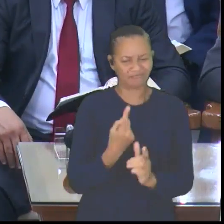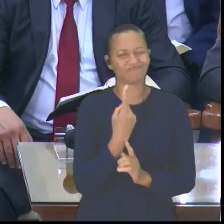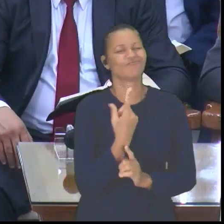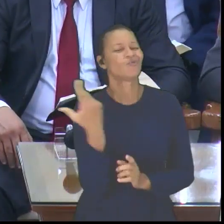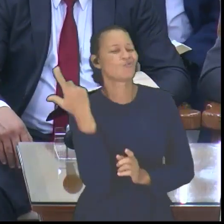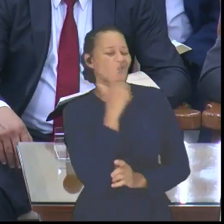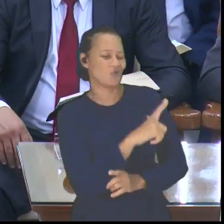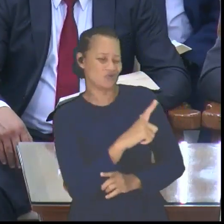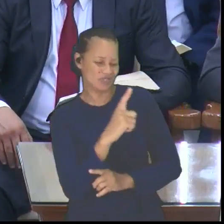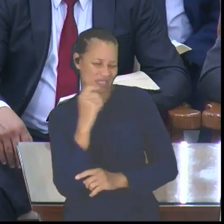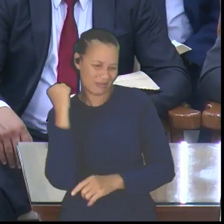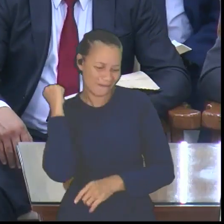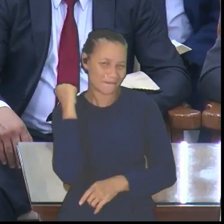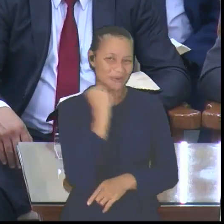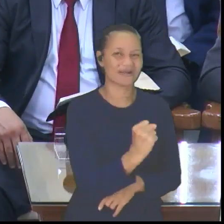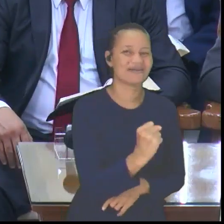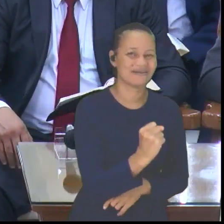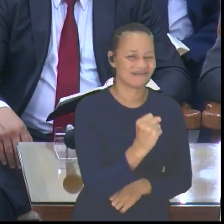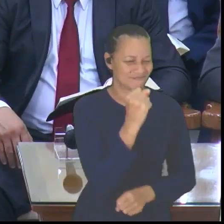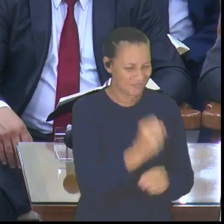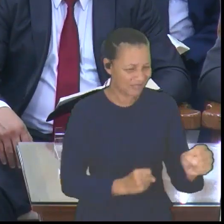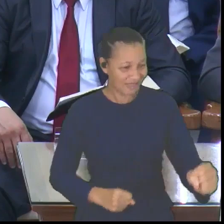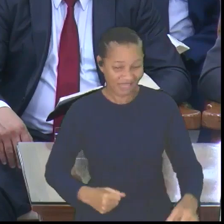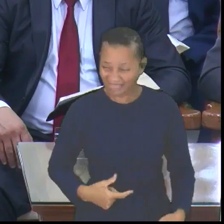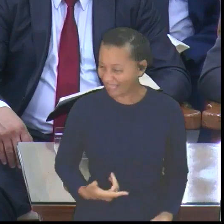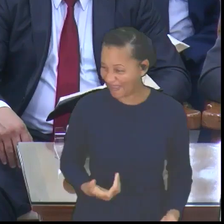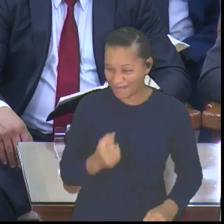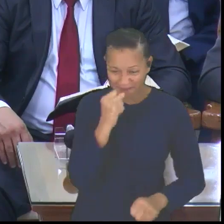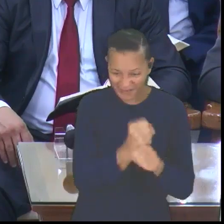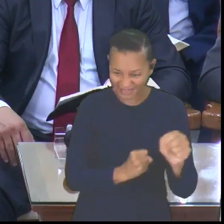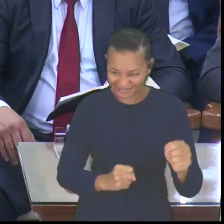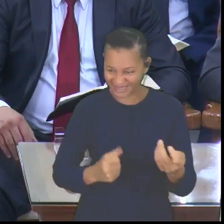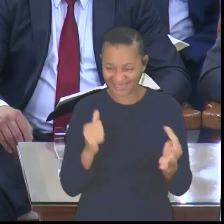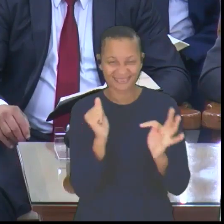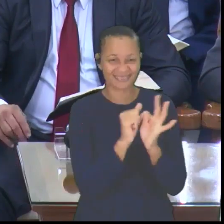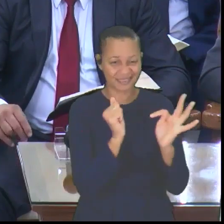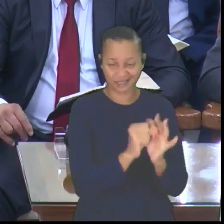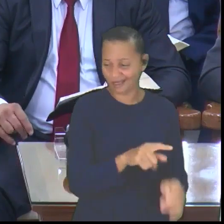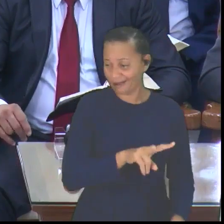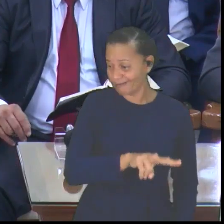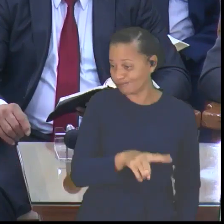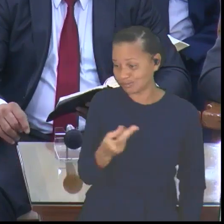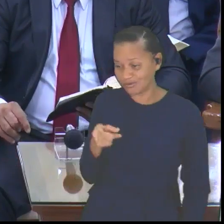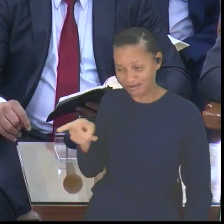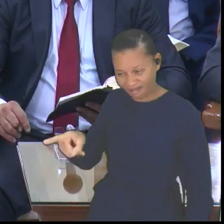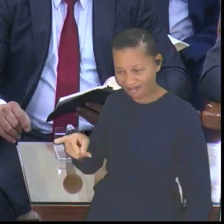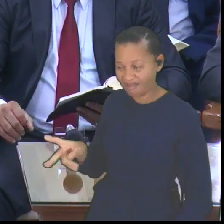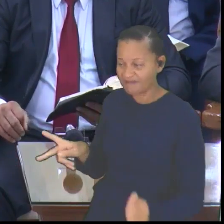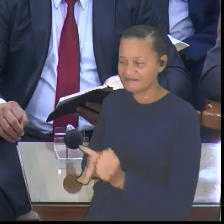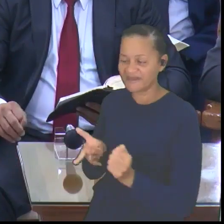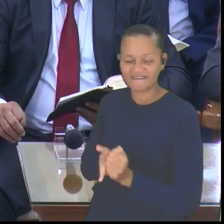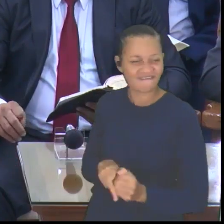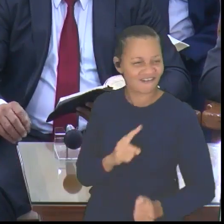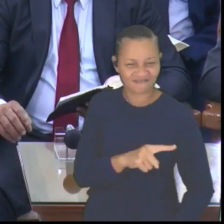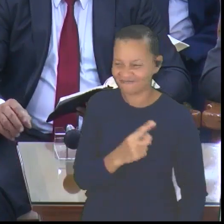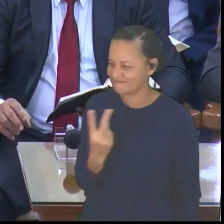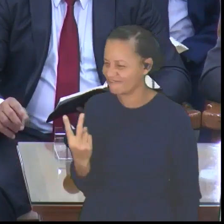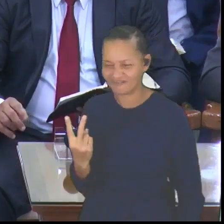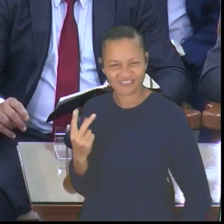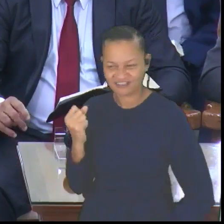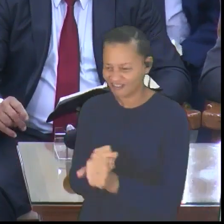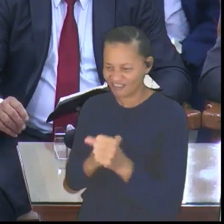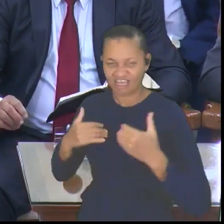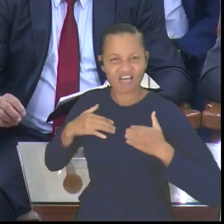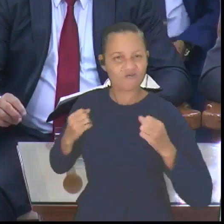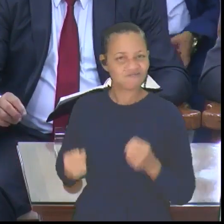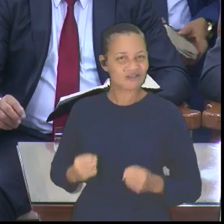executar e ficou todo fofo. Já que eu matei Tiago, Pedro, quem me impede? O poder é